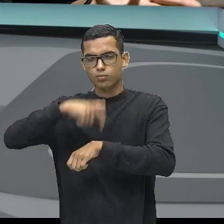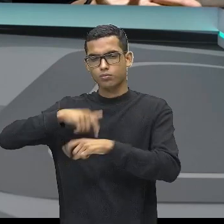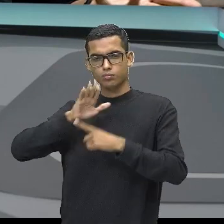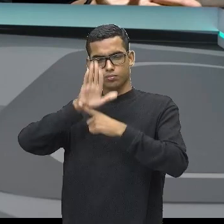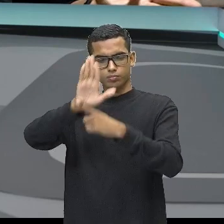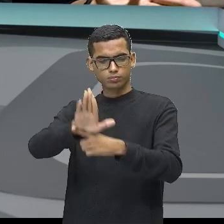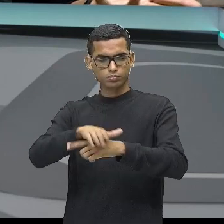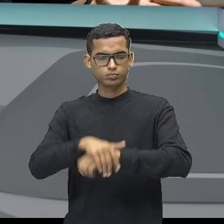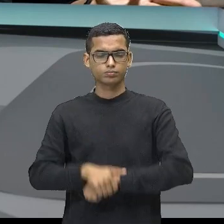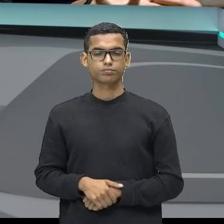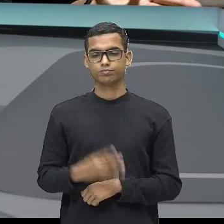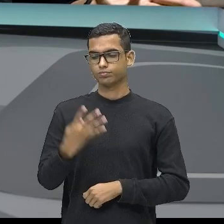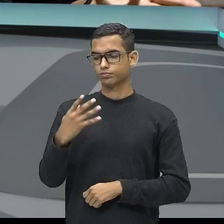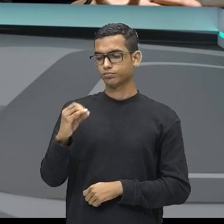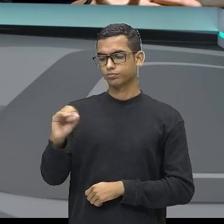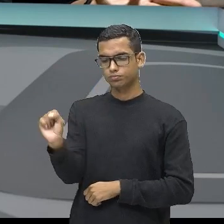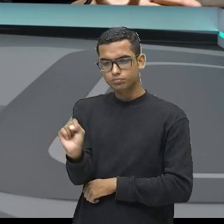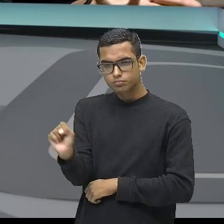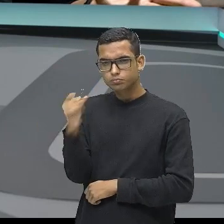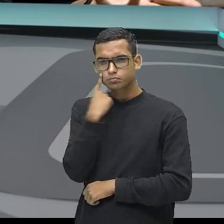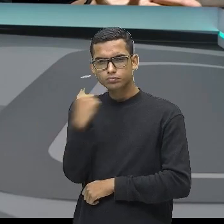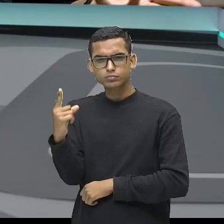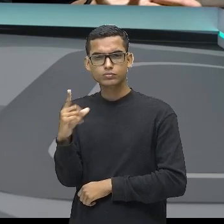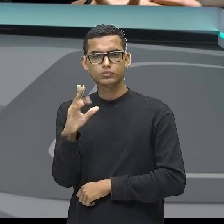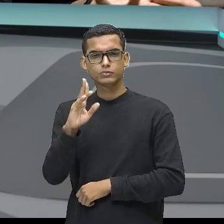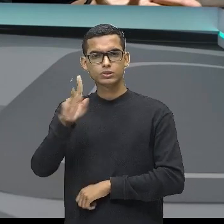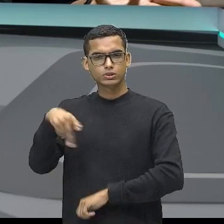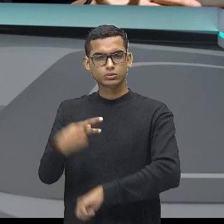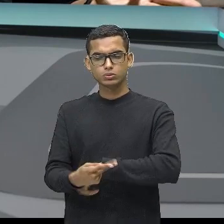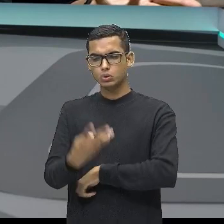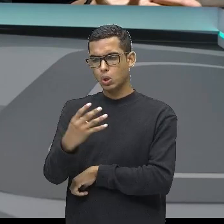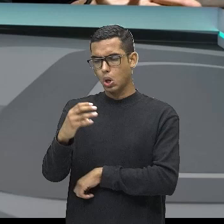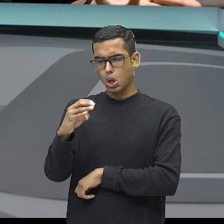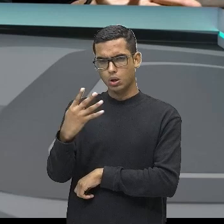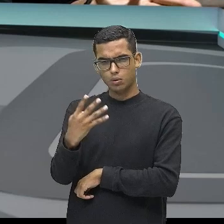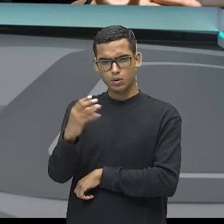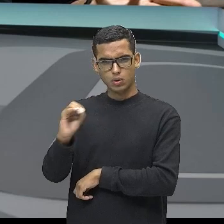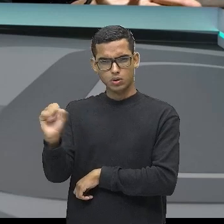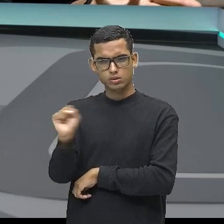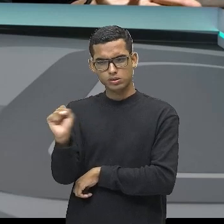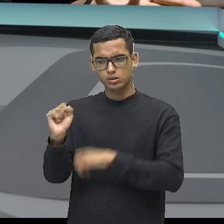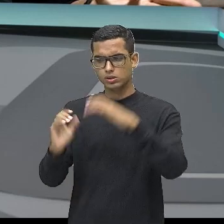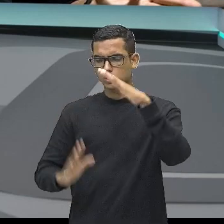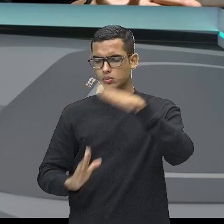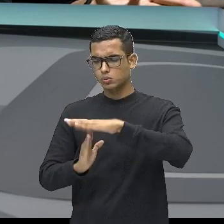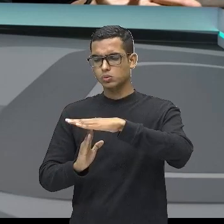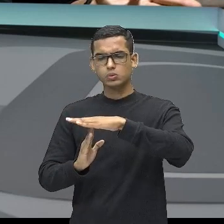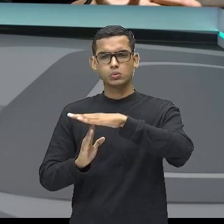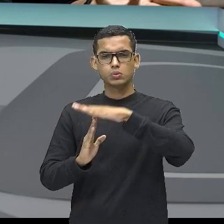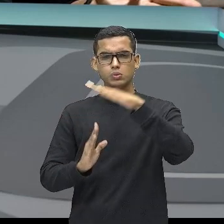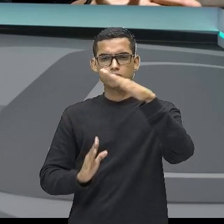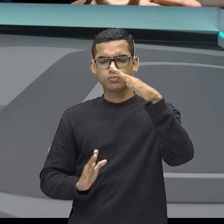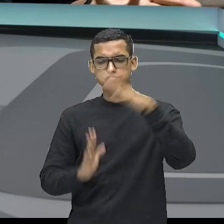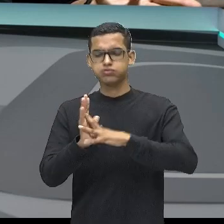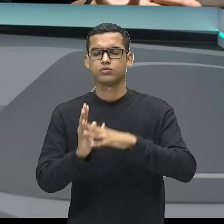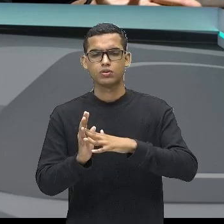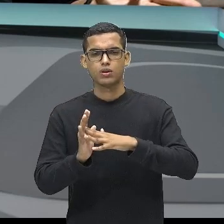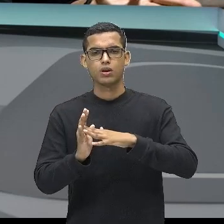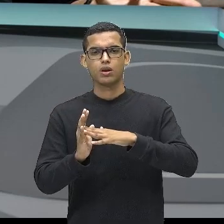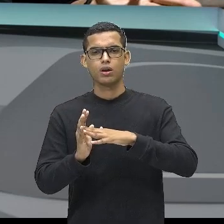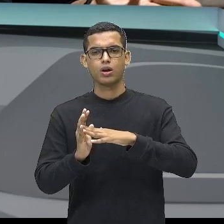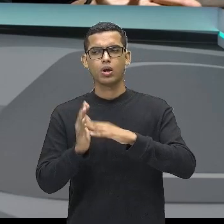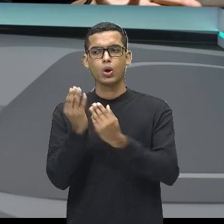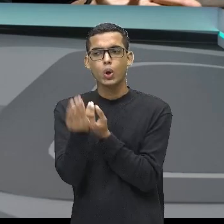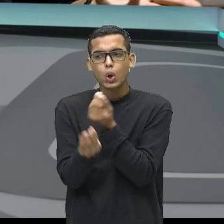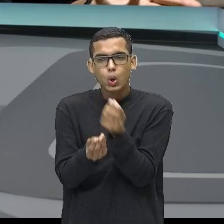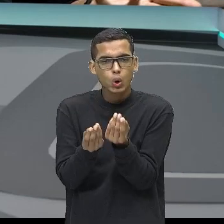Perceba que exceder esse tempo é prejudicial ao debate. Imagina se todos os participantes falam o quanto querem, o tempo